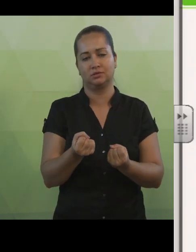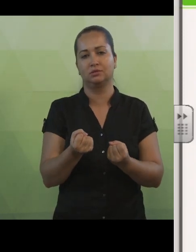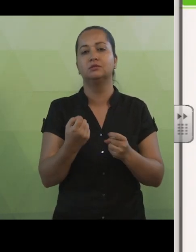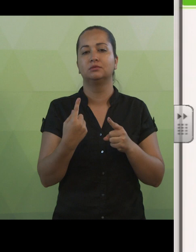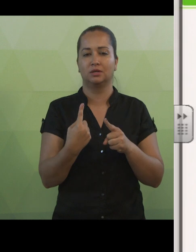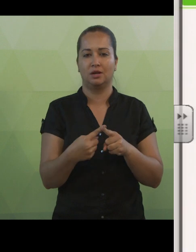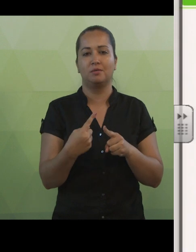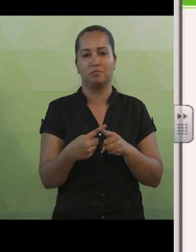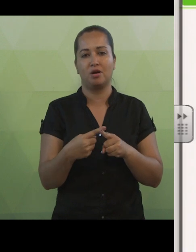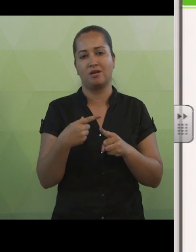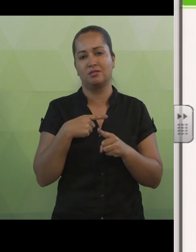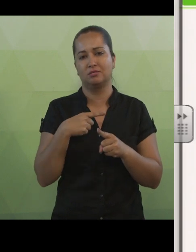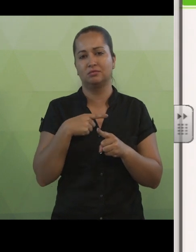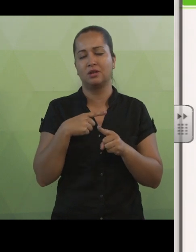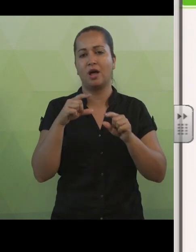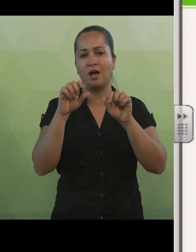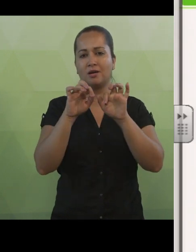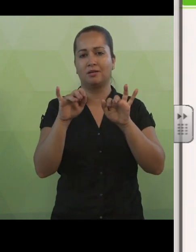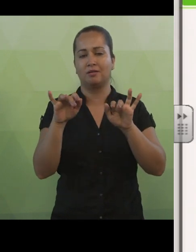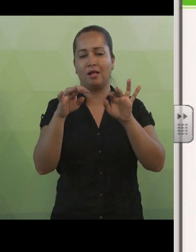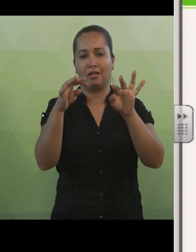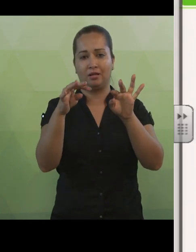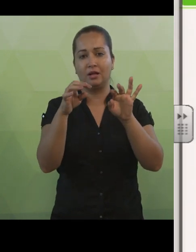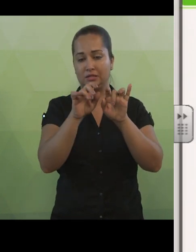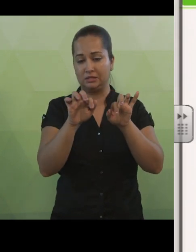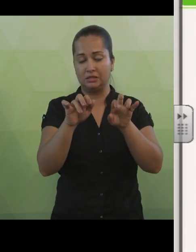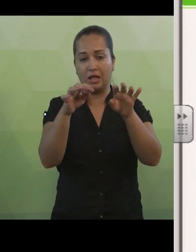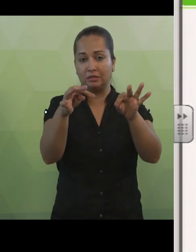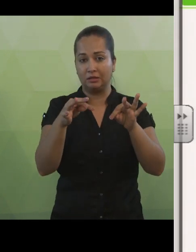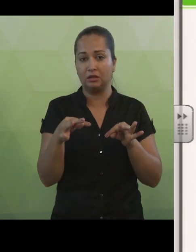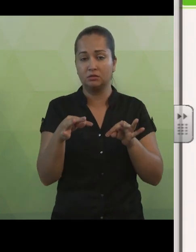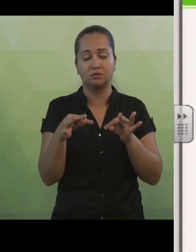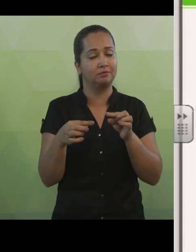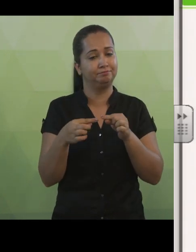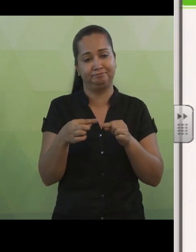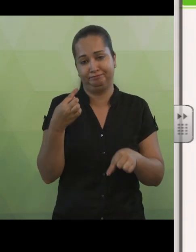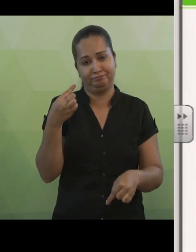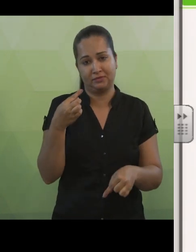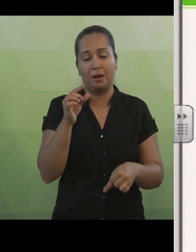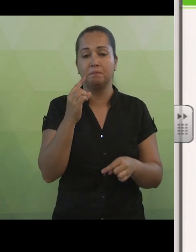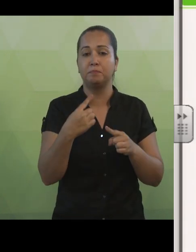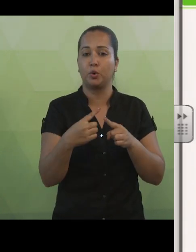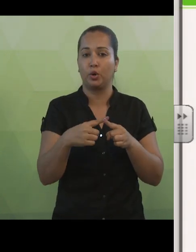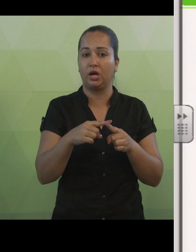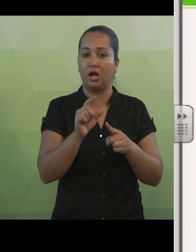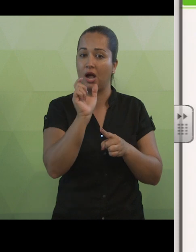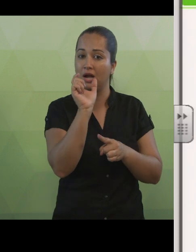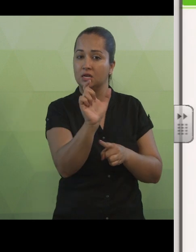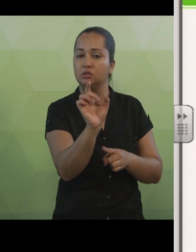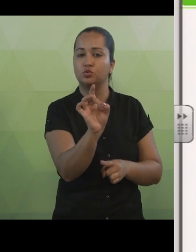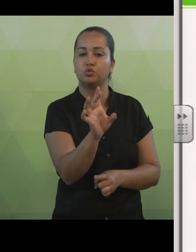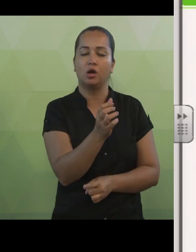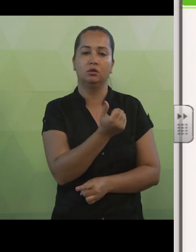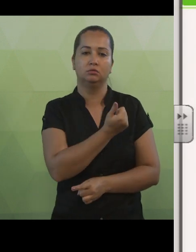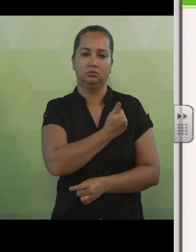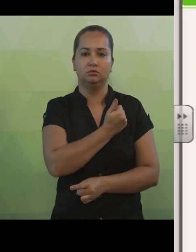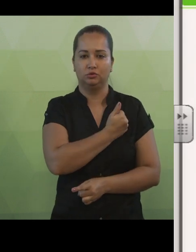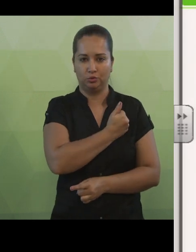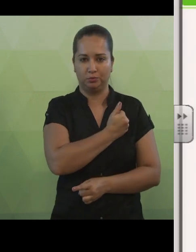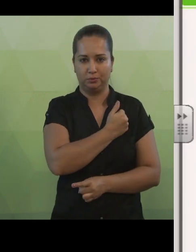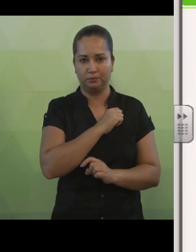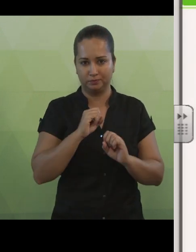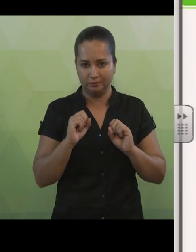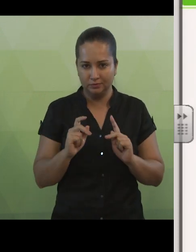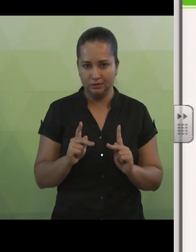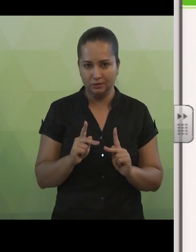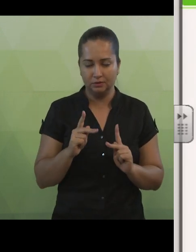pode ser aceito. Você está inserindo um dado que é inteiro, que é texto, em um lugar que só aceita valores reais, valores float.